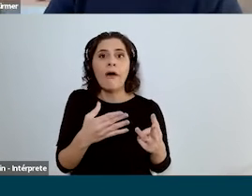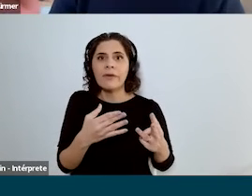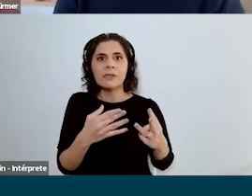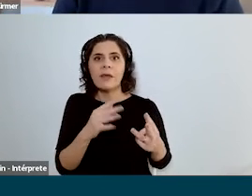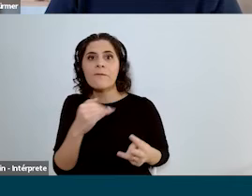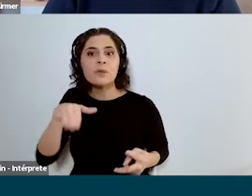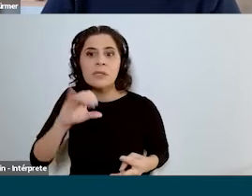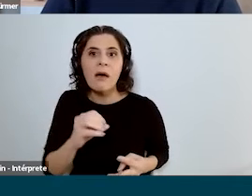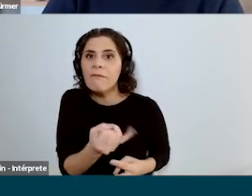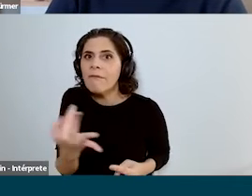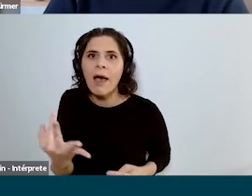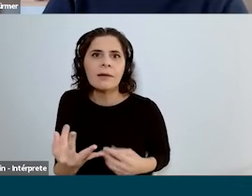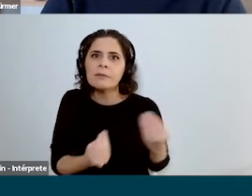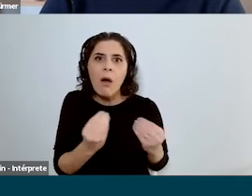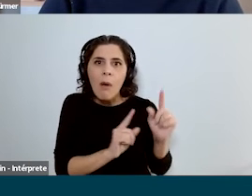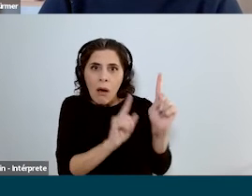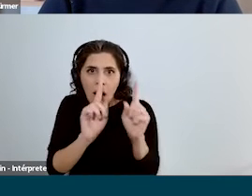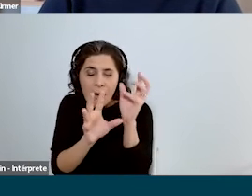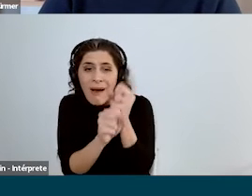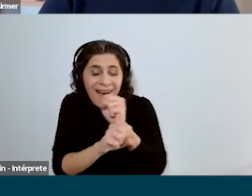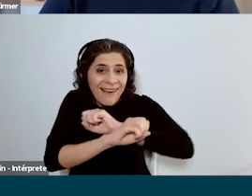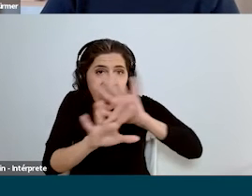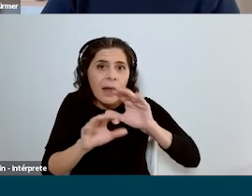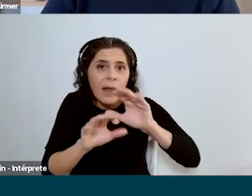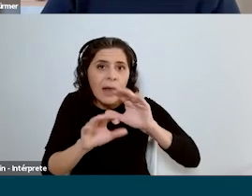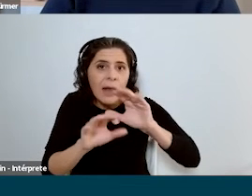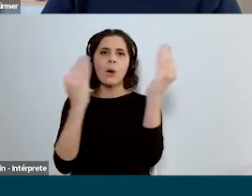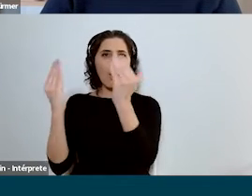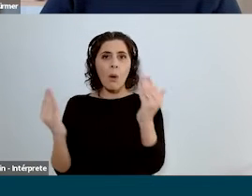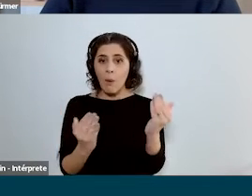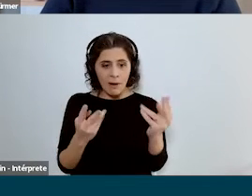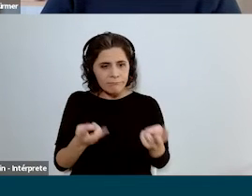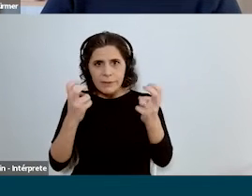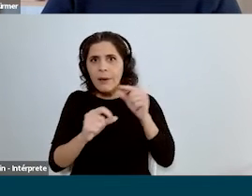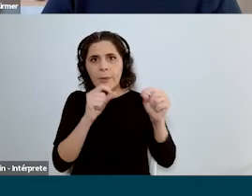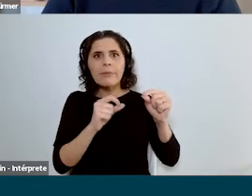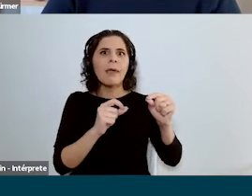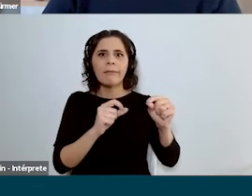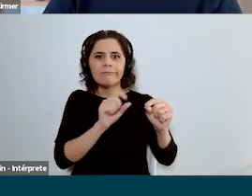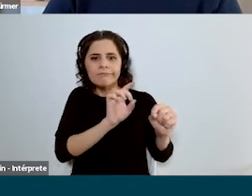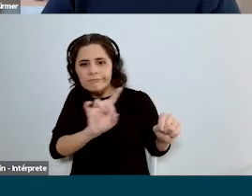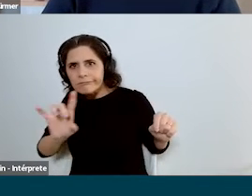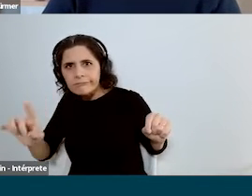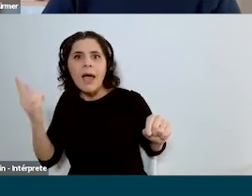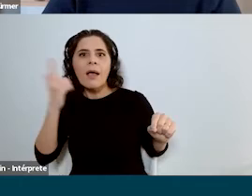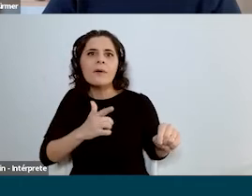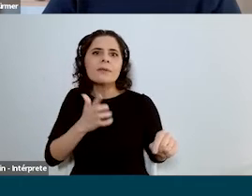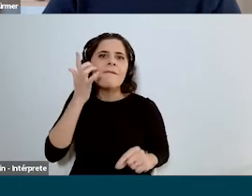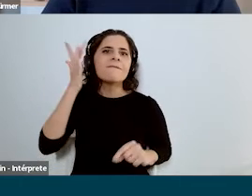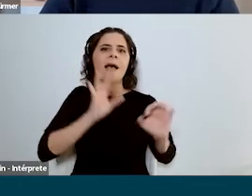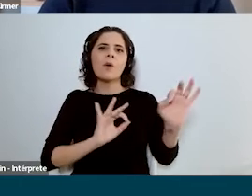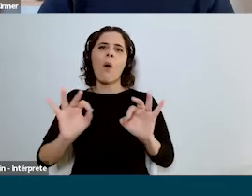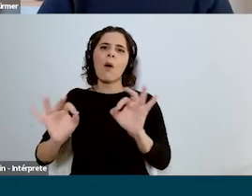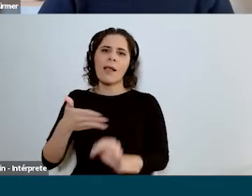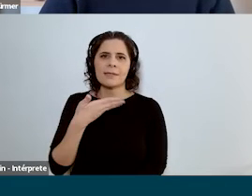funcionalidades, refatoração e por aí vai. Se a gente tiver clareza das métricas, dá para comparar tudo isso, comparar as iniciativas entre